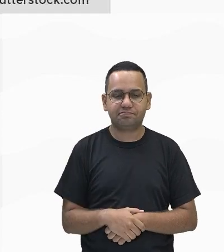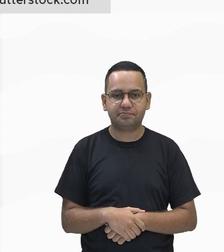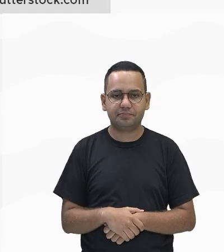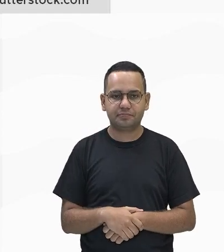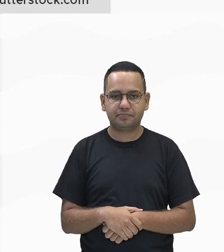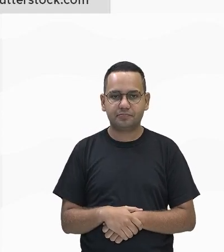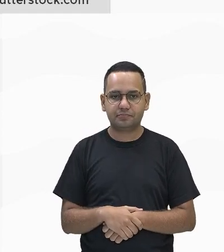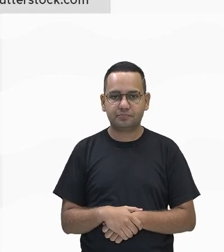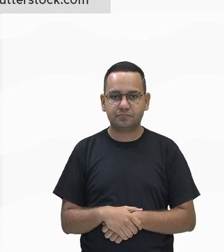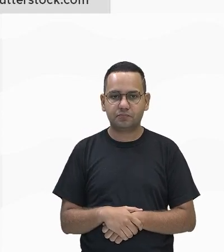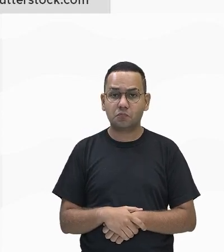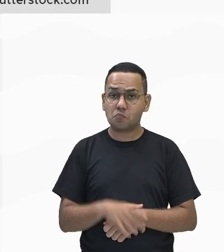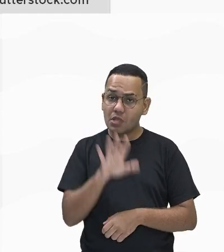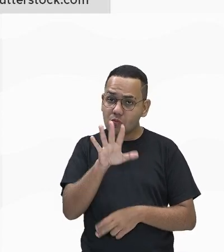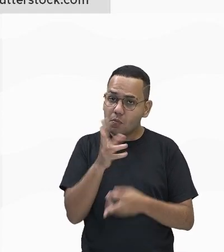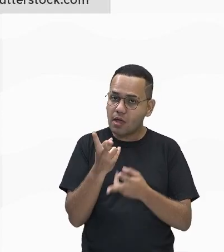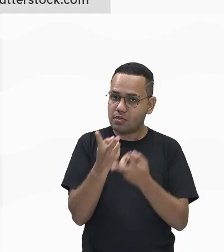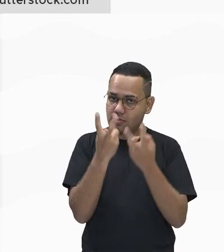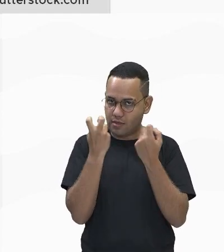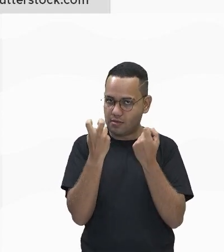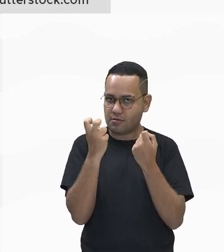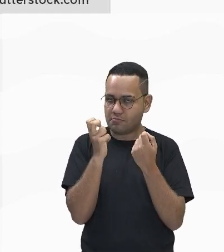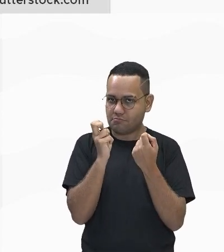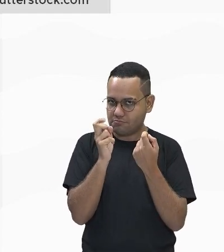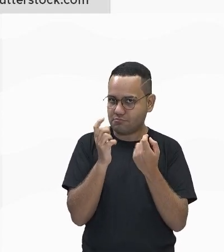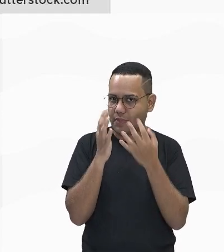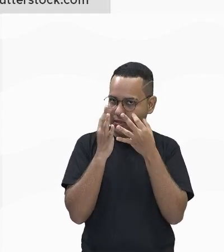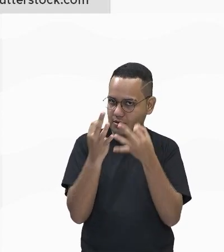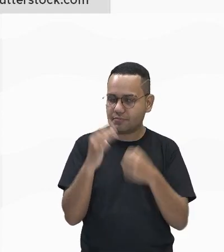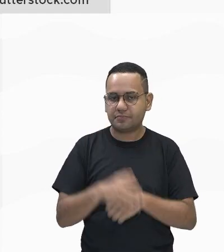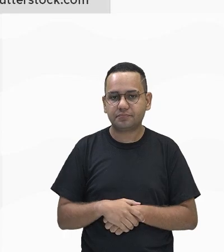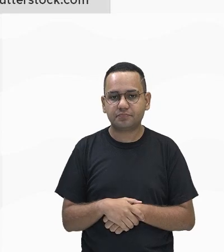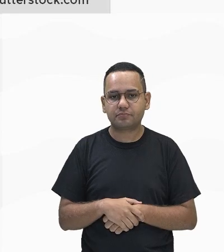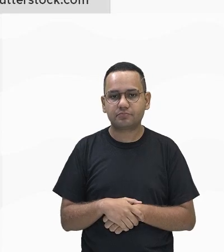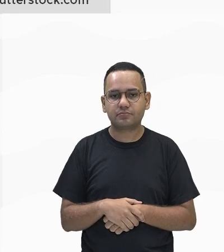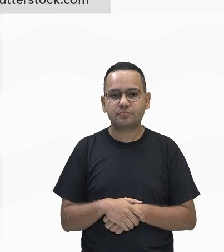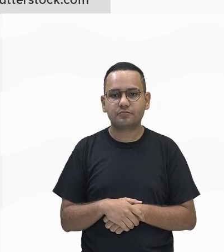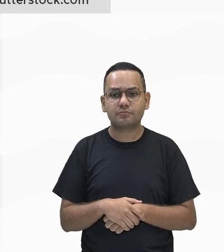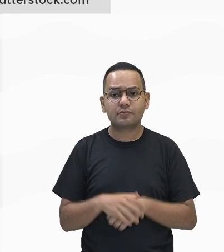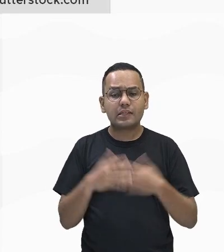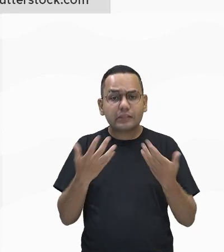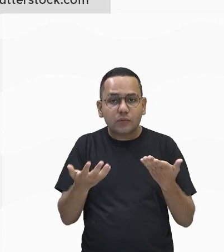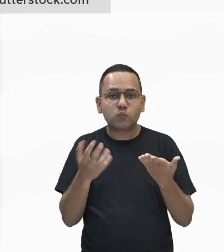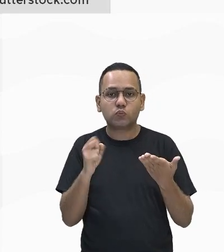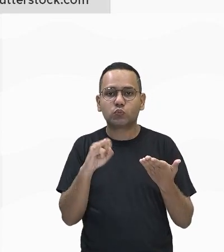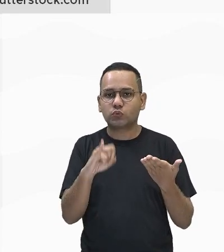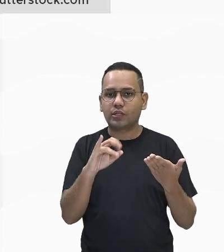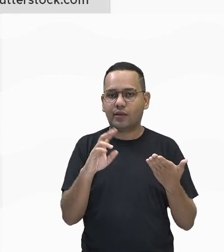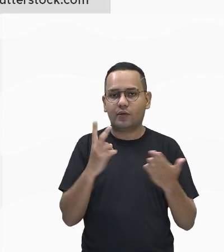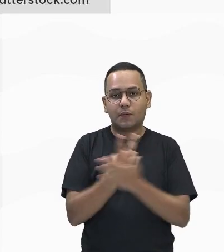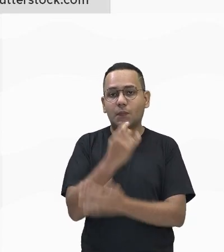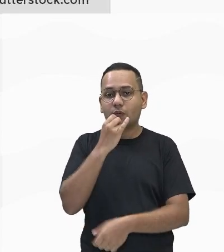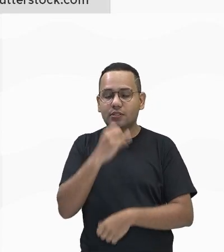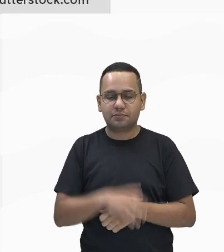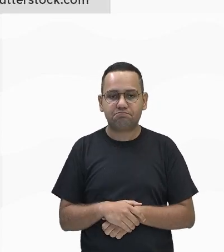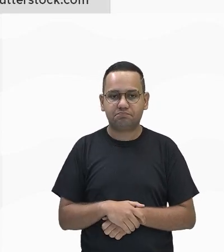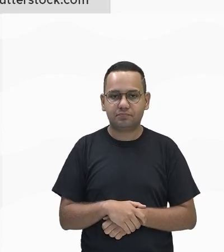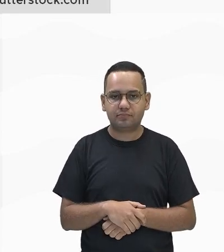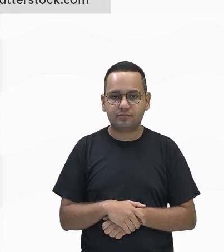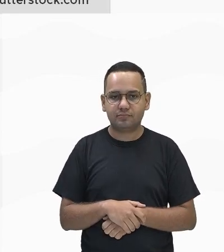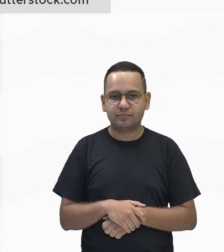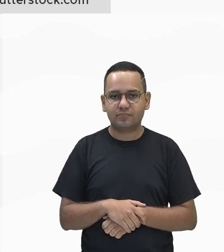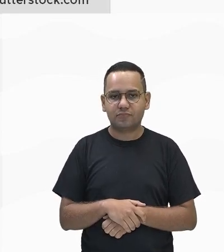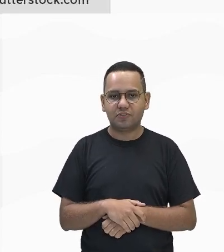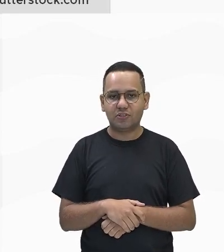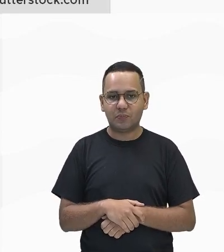Observação. Chamamos sempre de vilões tudo aquilo que pode atrapalhar ou destruir